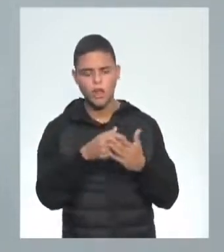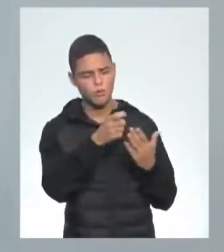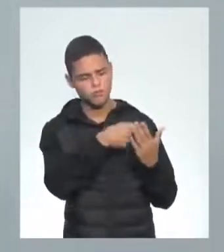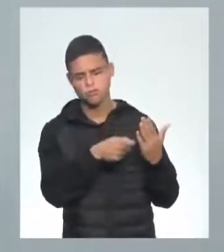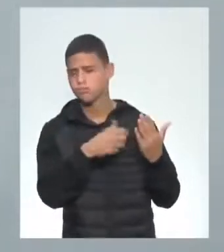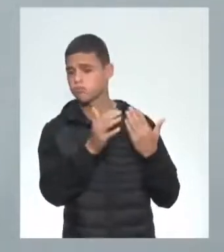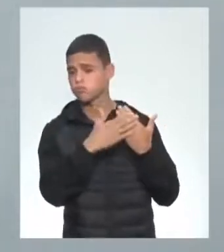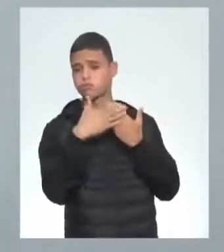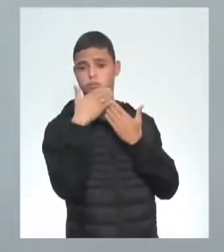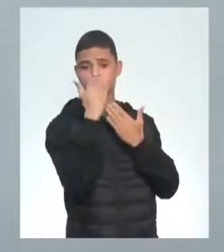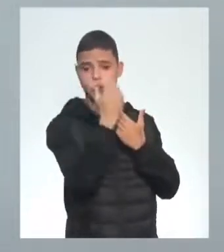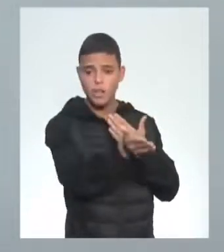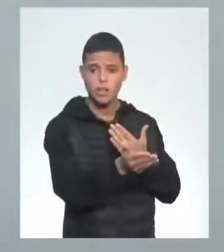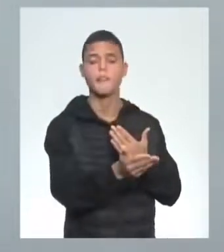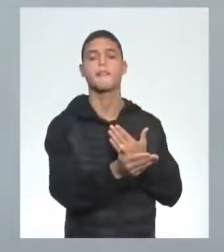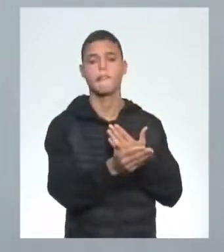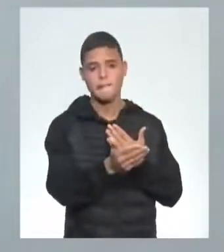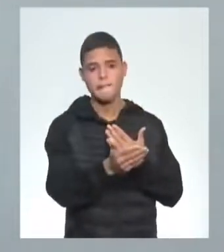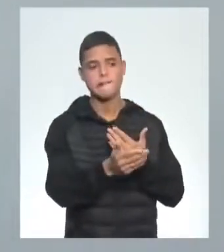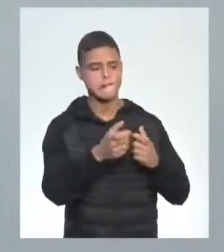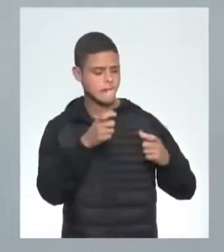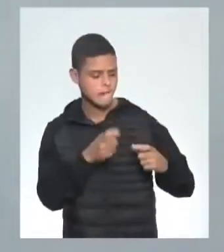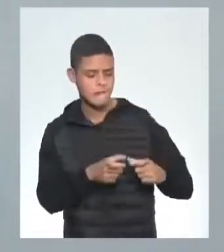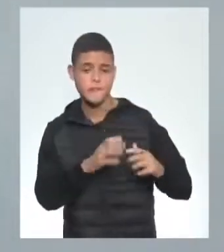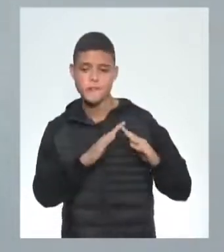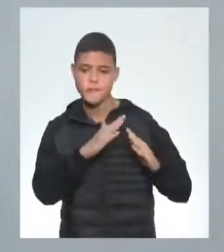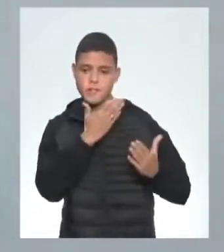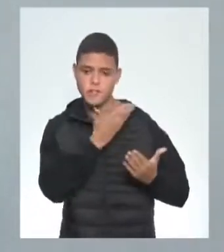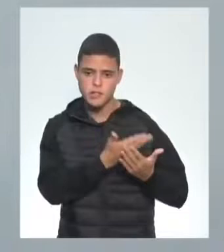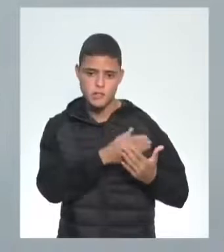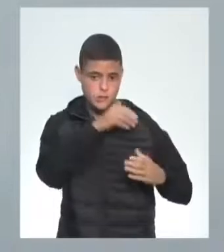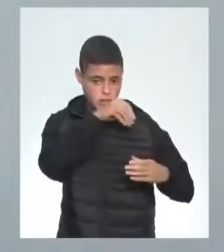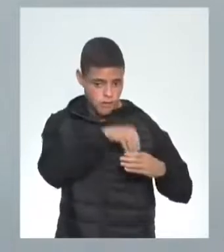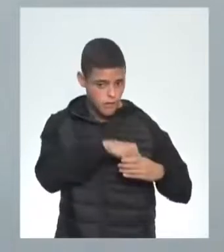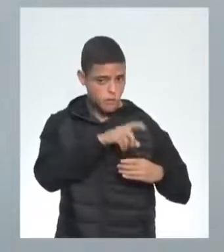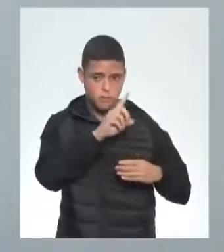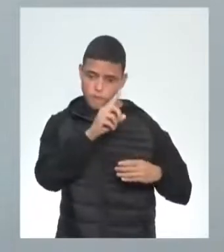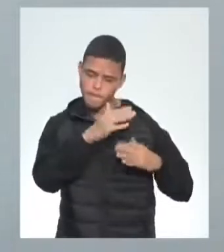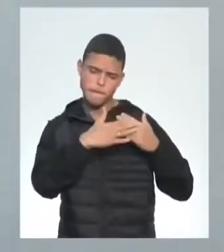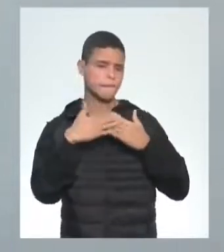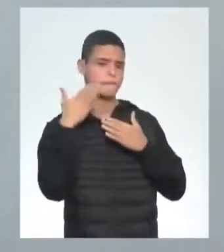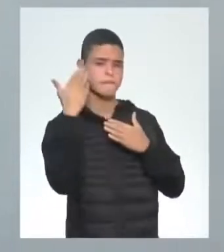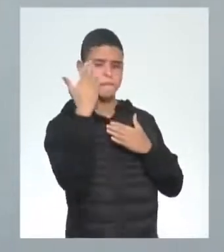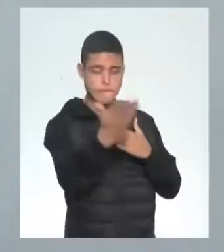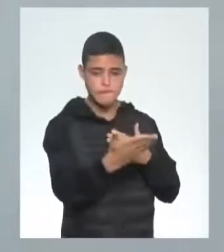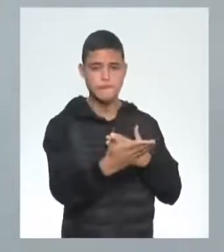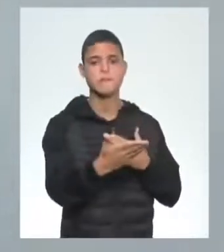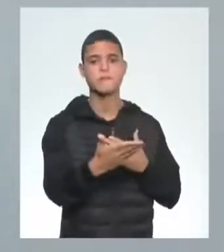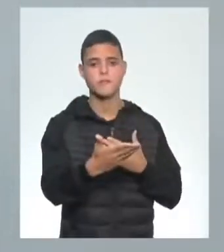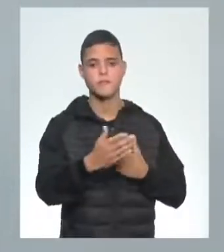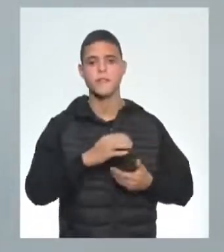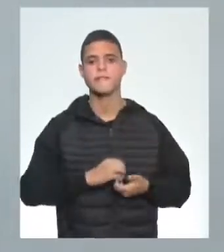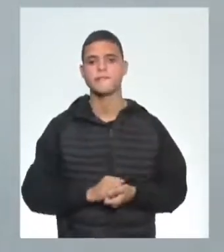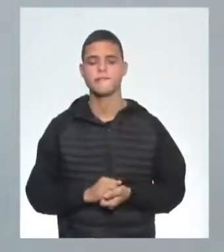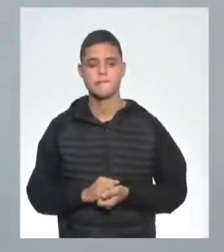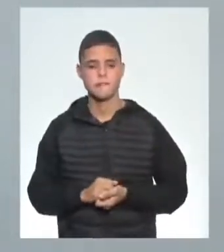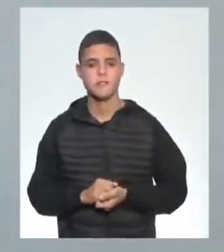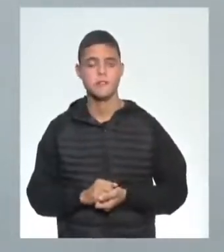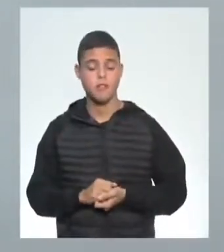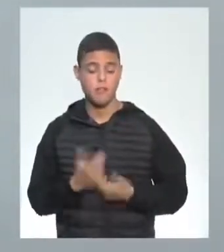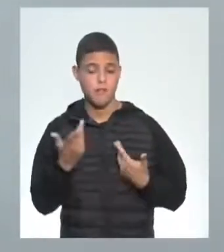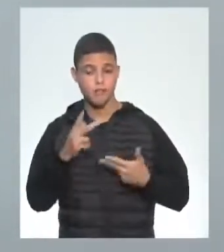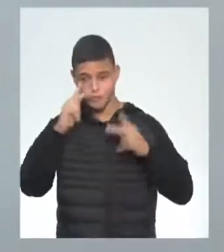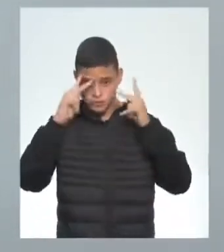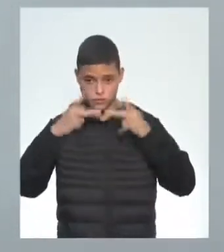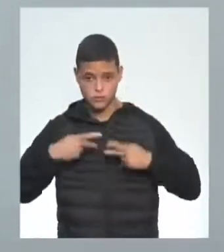além daquilo que o lugar onde ela vivia determinava de ser sujeito ali, né? De ser um ser